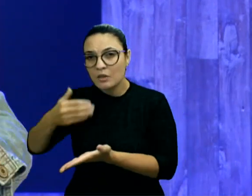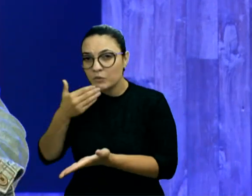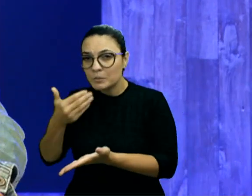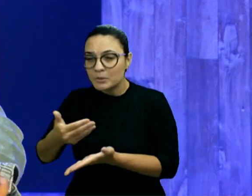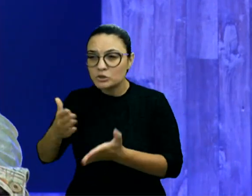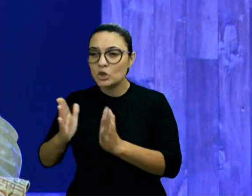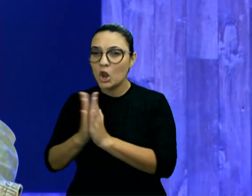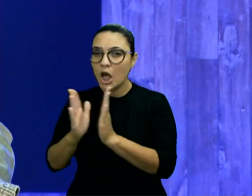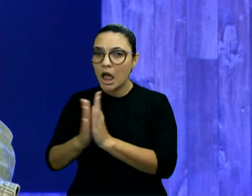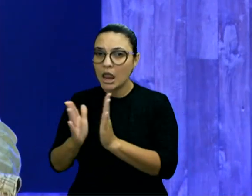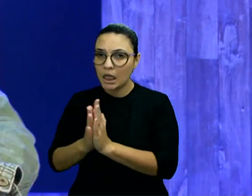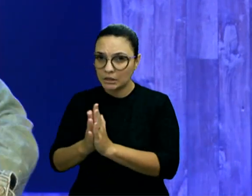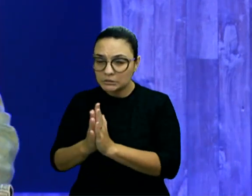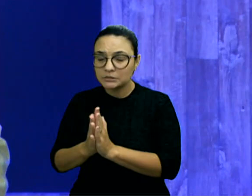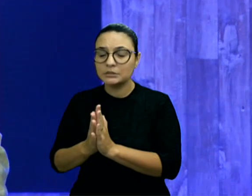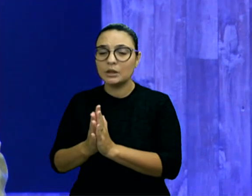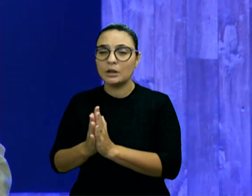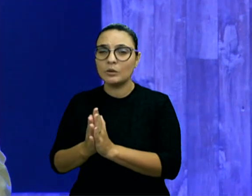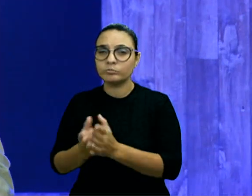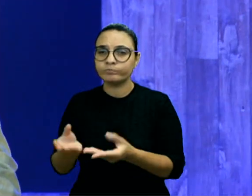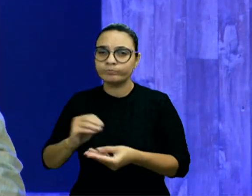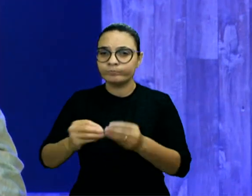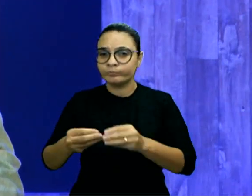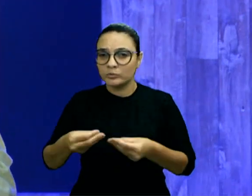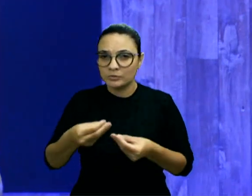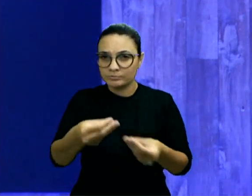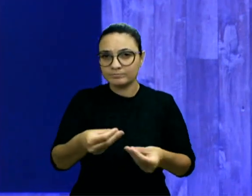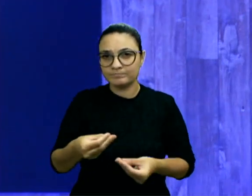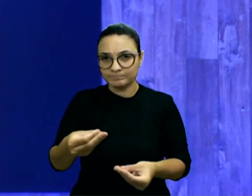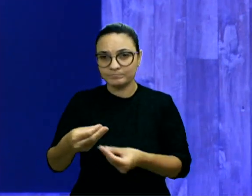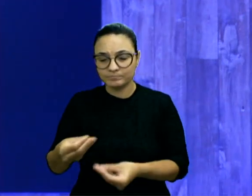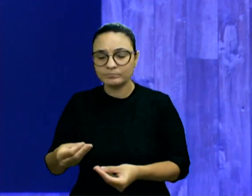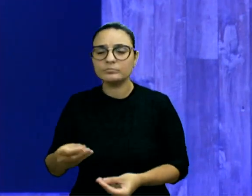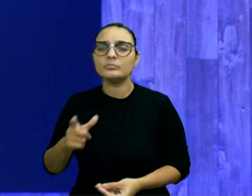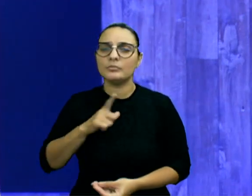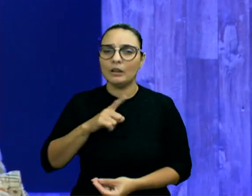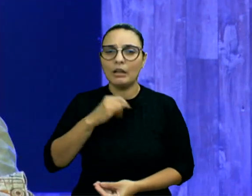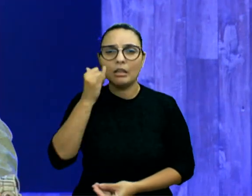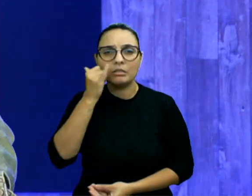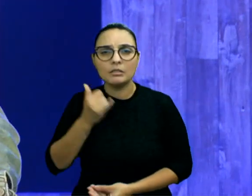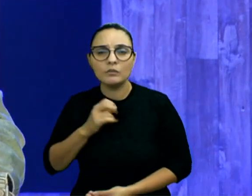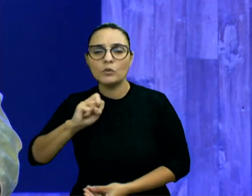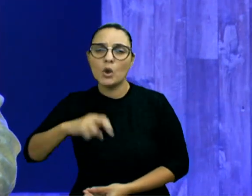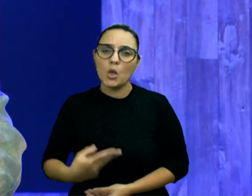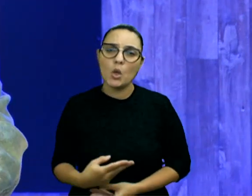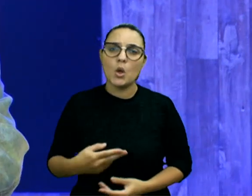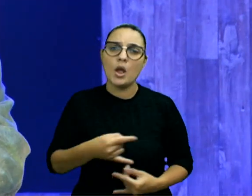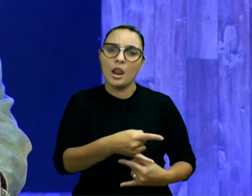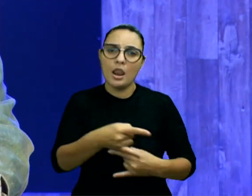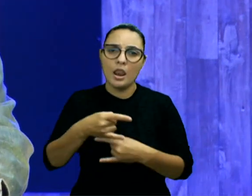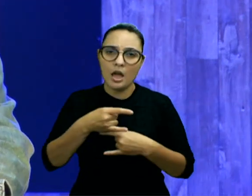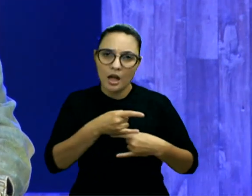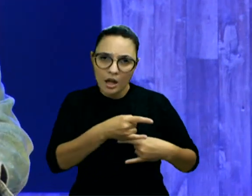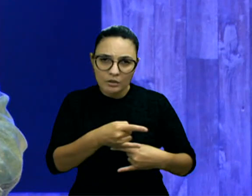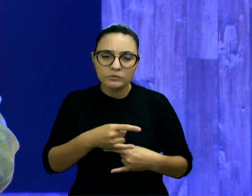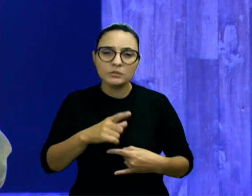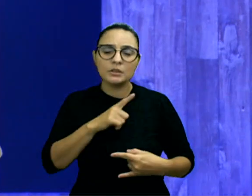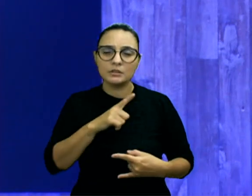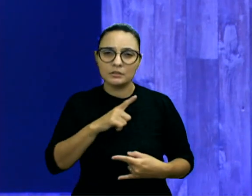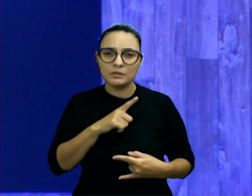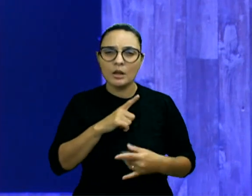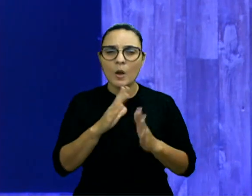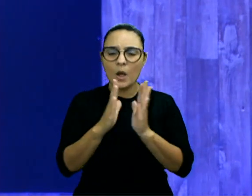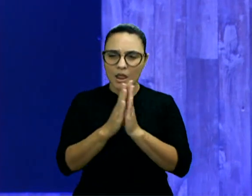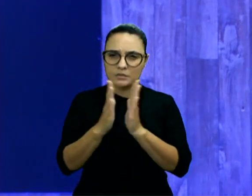nos nossos cultos quanto pedidos feitos através do atendimento telefônico, nas lives. Nós temos aqui alguns papéis e nós